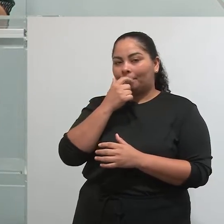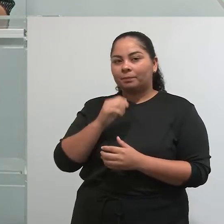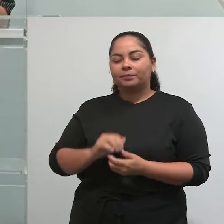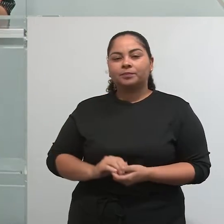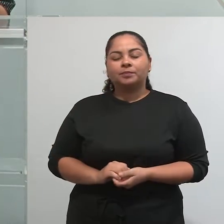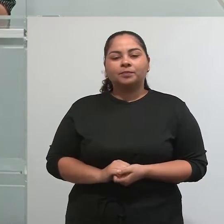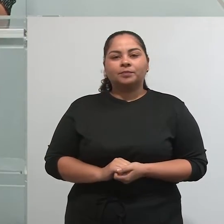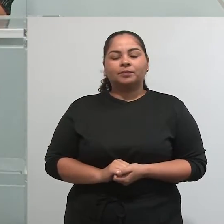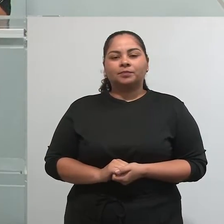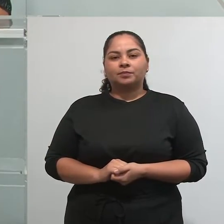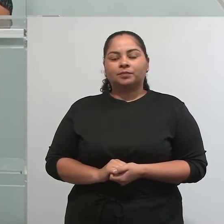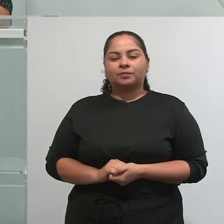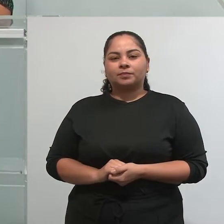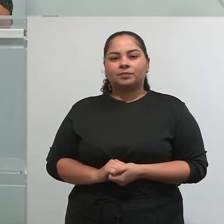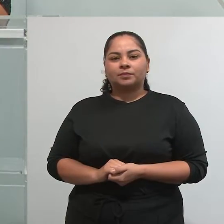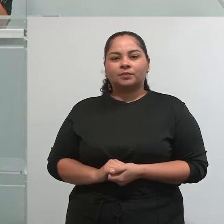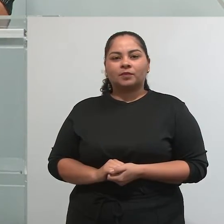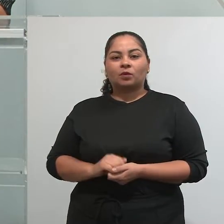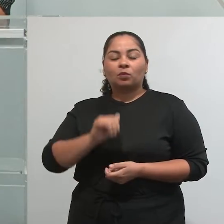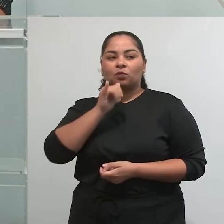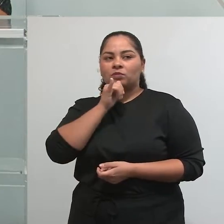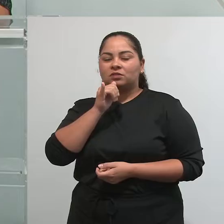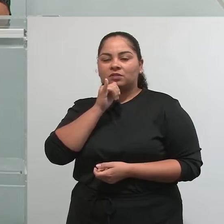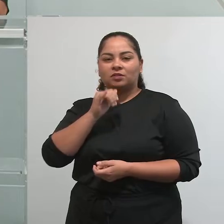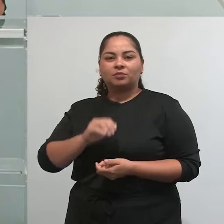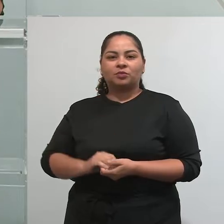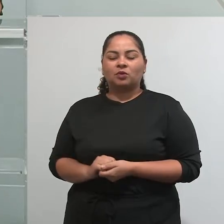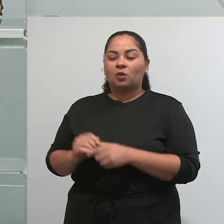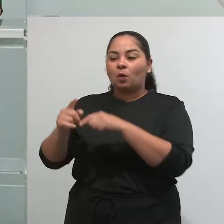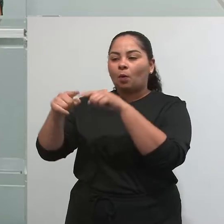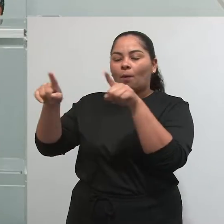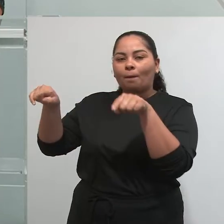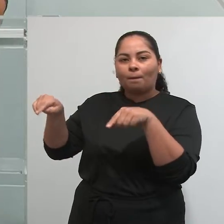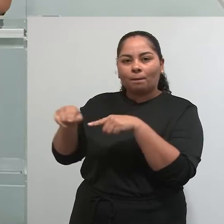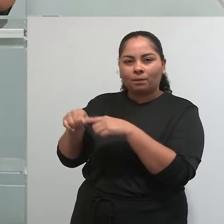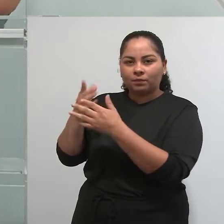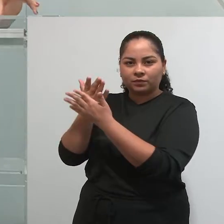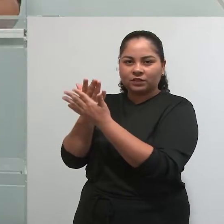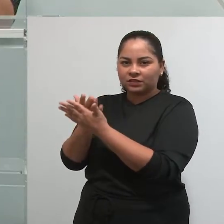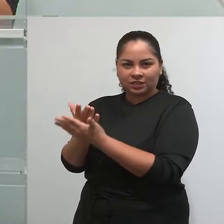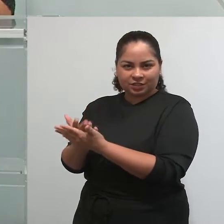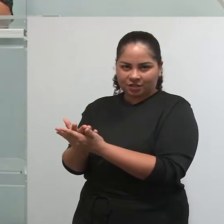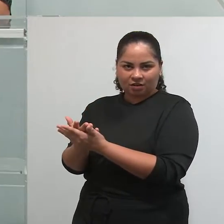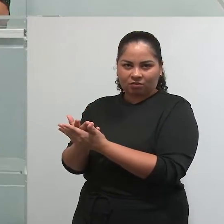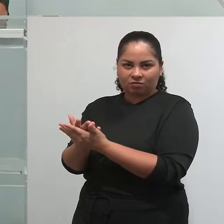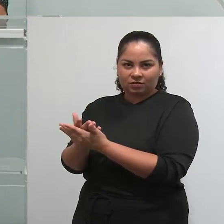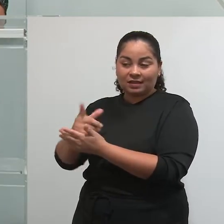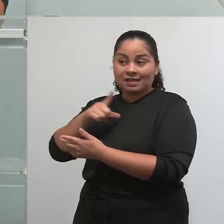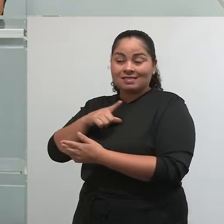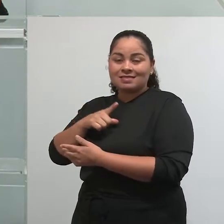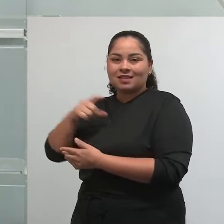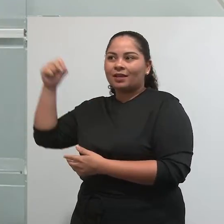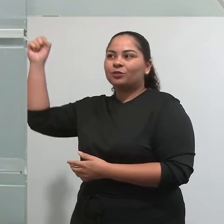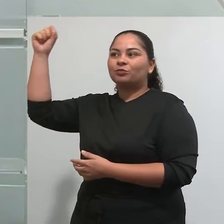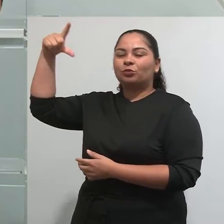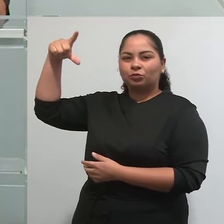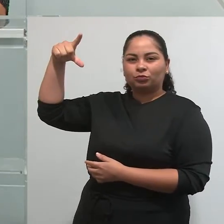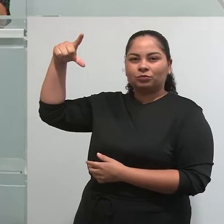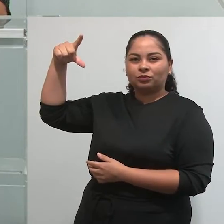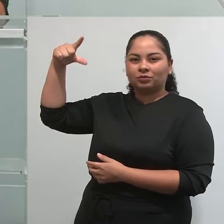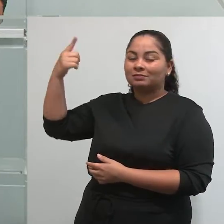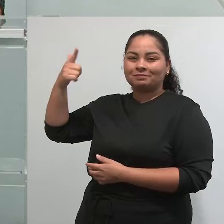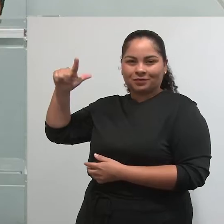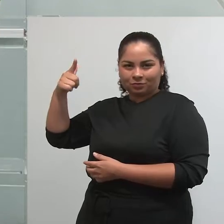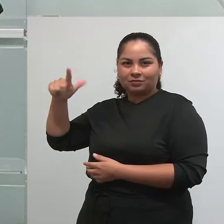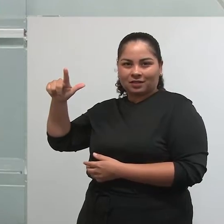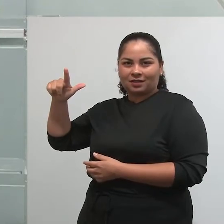natural, ocorra. Um outro ponto é ser um ambiente fechado, de repente faltou energia, aconteceu alguma